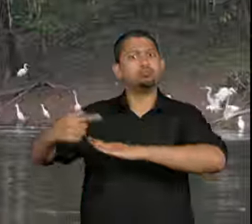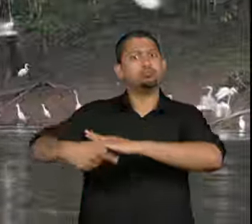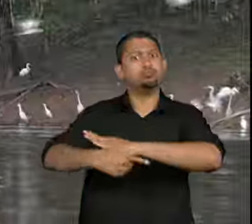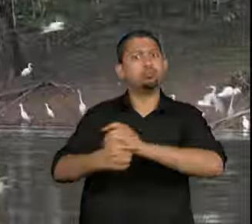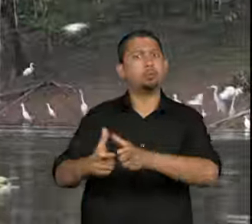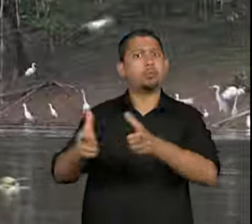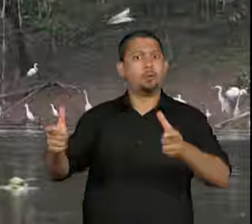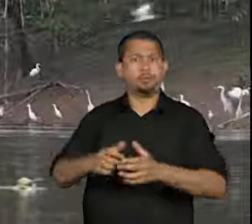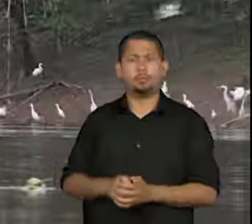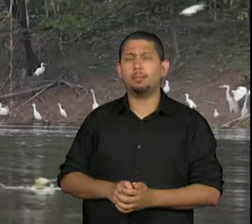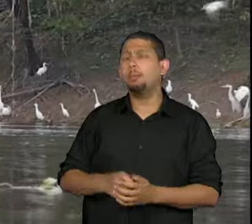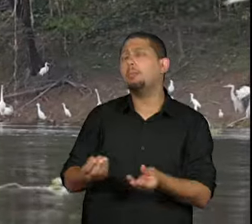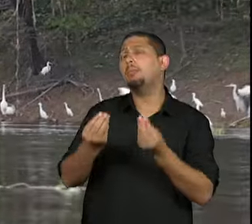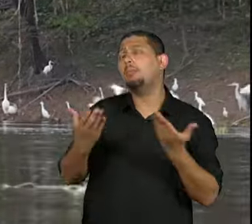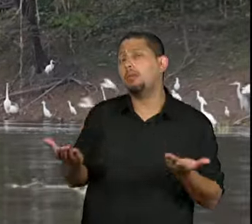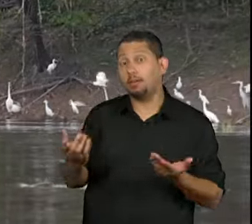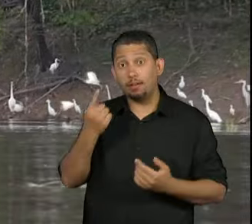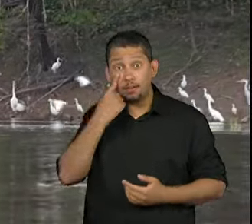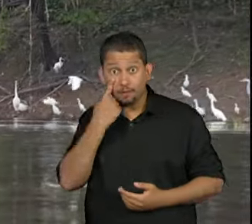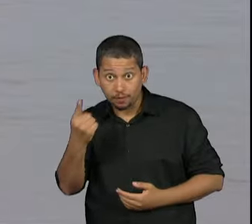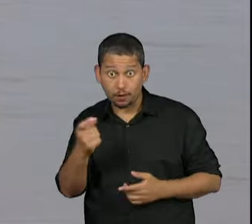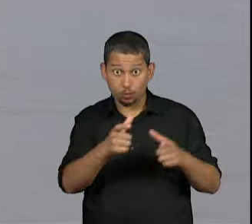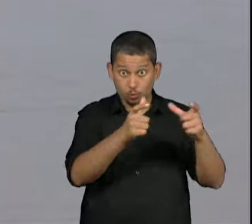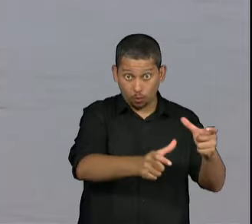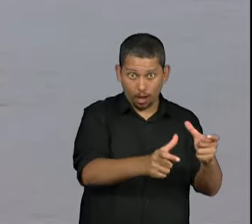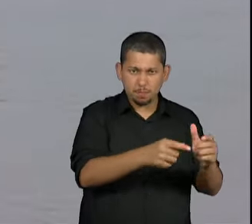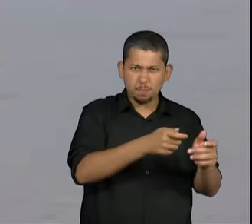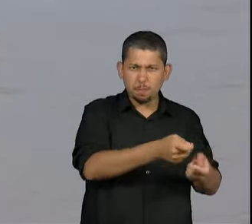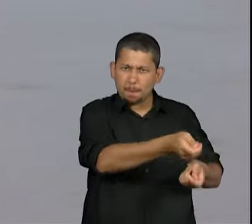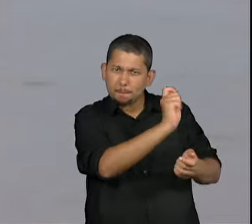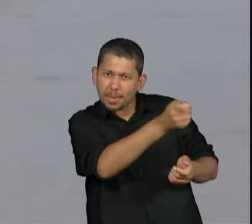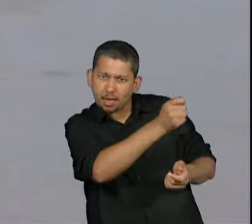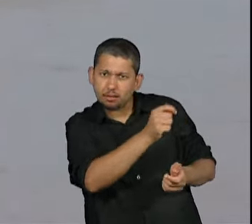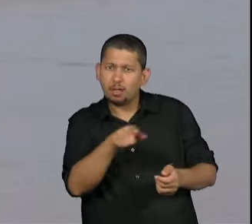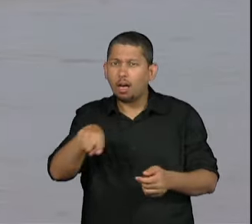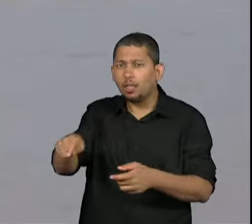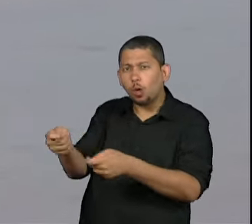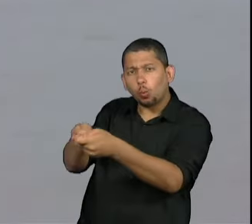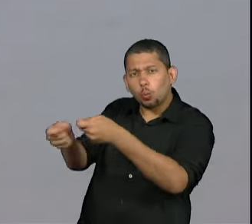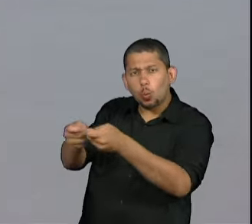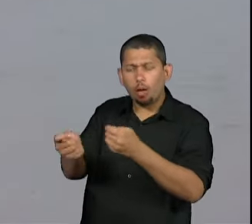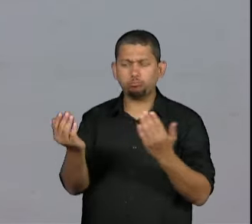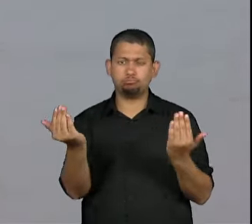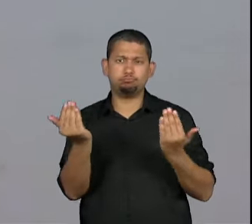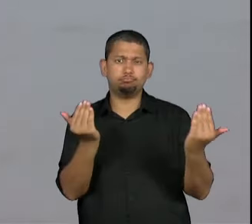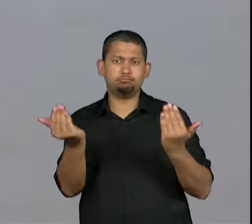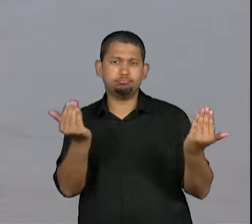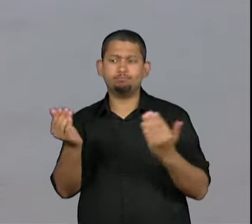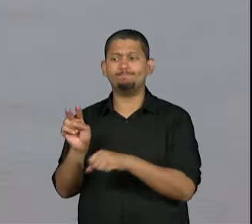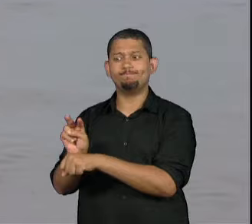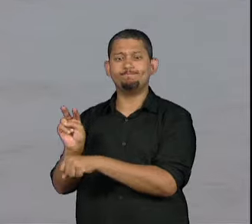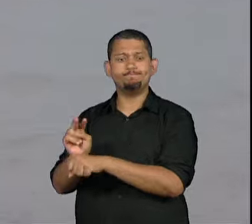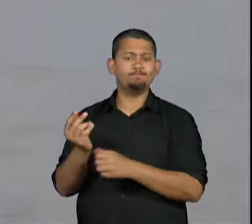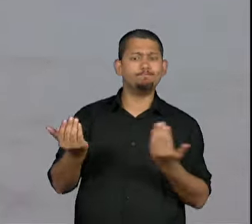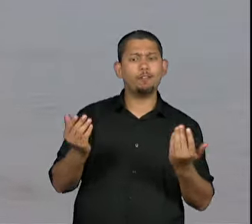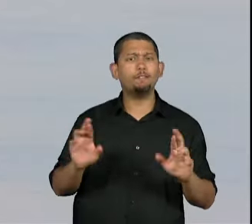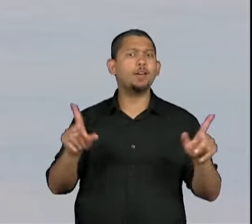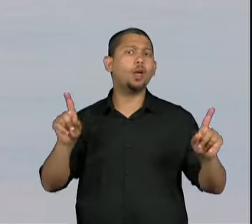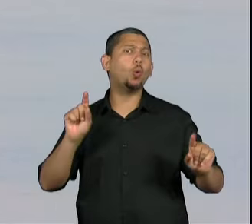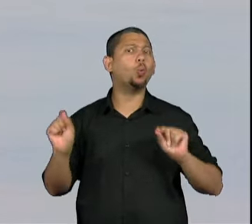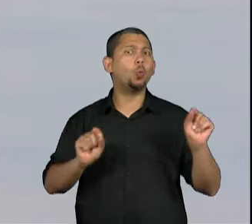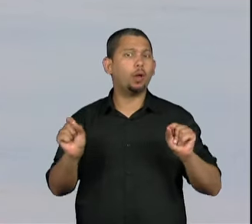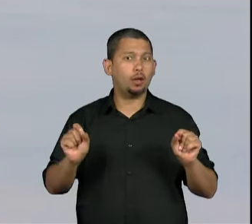objetivo é comparar áreas de pesca intensa com outras de manejo controlado para a conservação. A diferença de